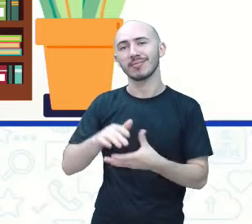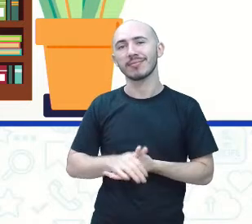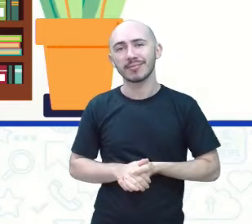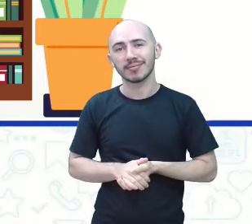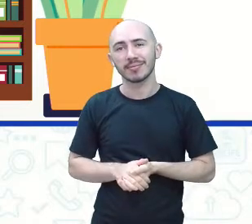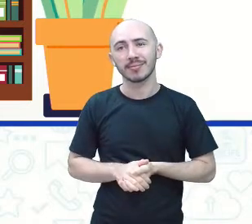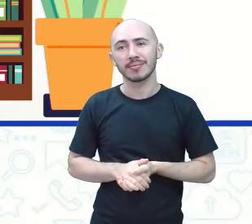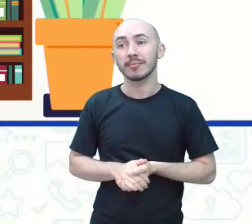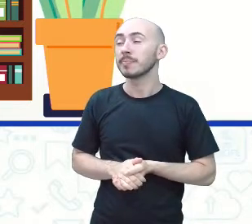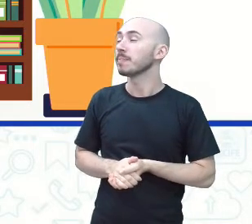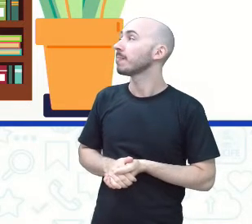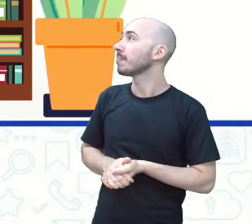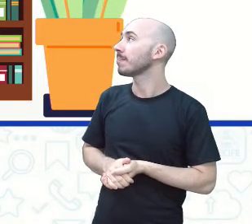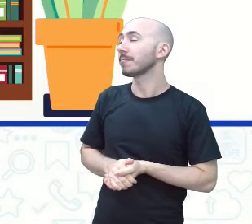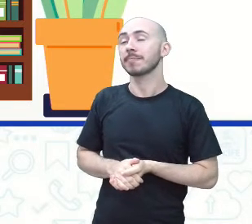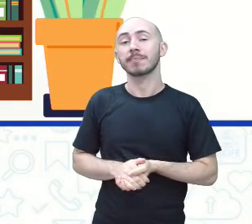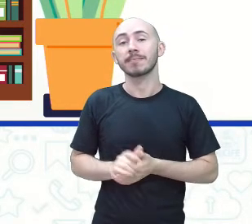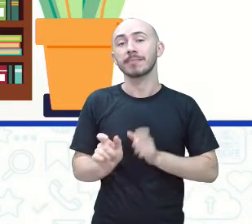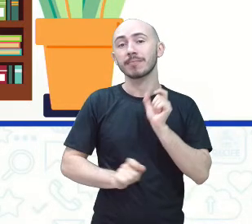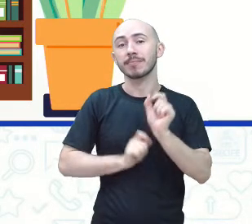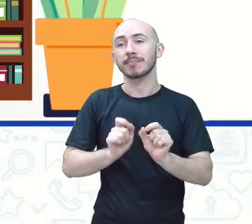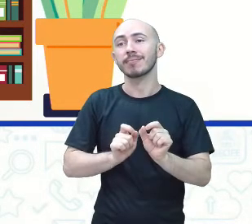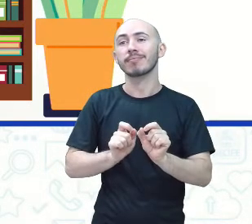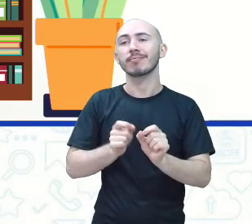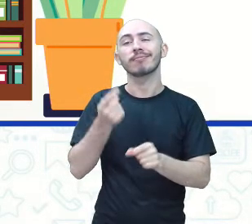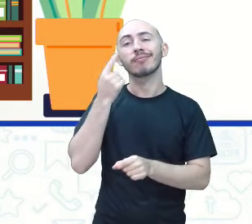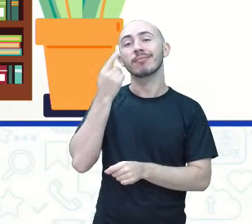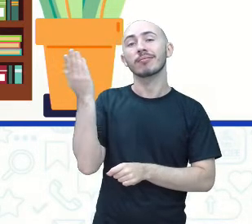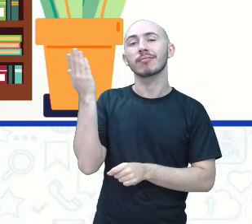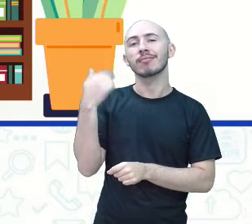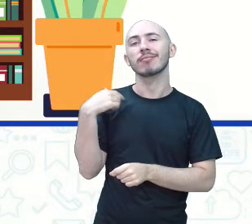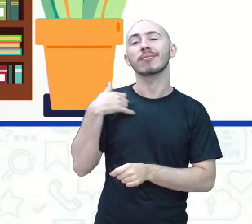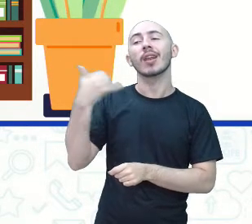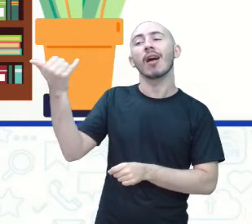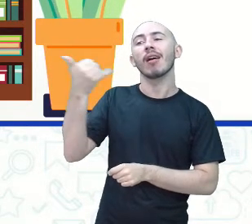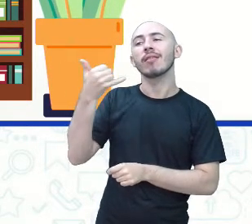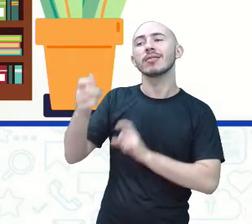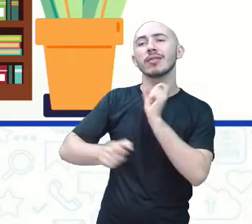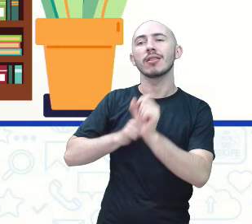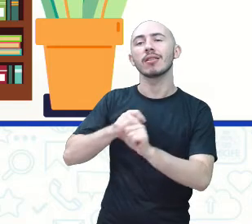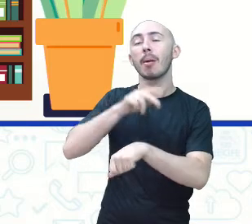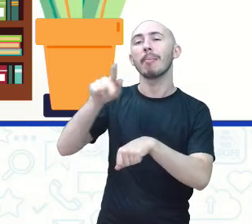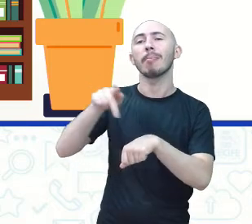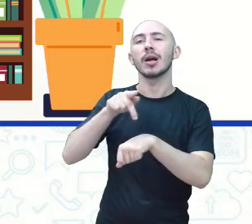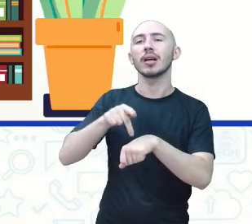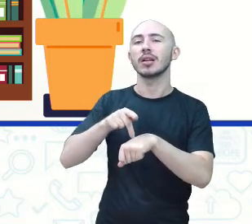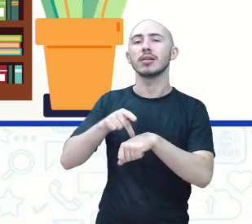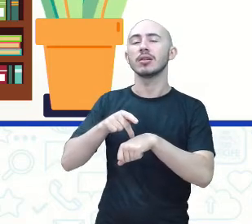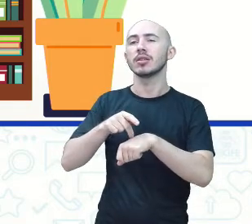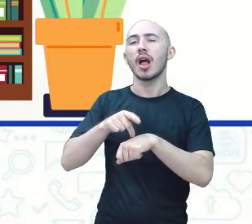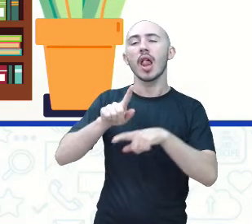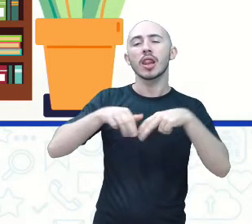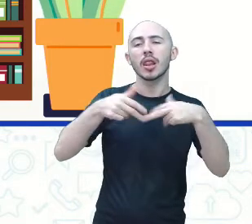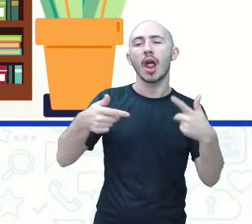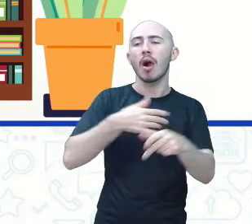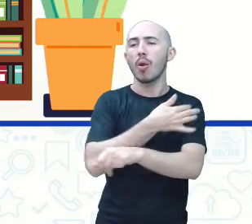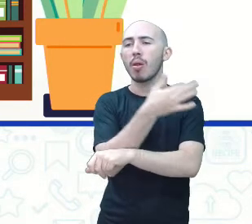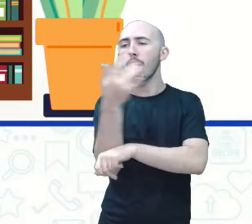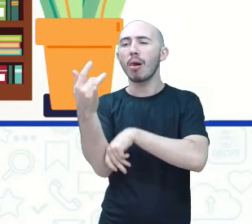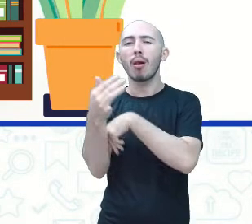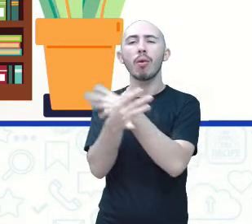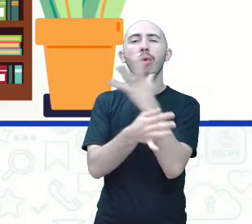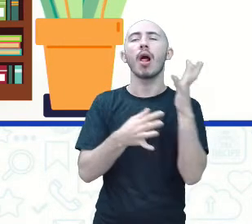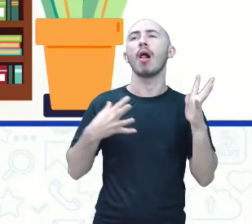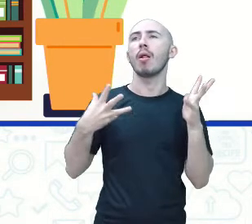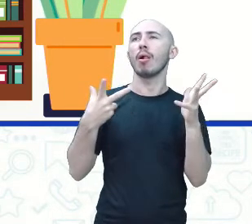Mas vem aí uma conversinha. Olha que alguém está dizendo para mim, nosso país é cheio de belezas naturais, rico em água